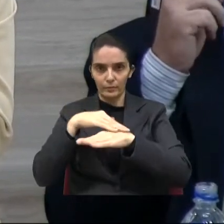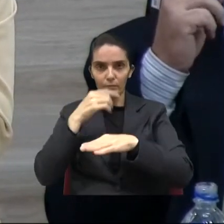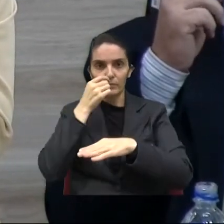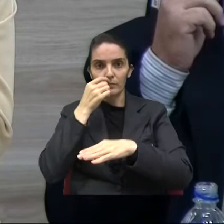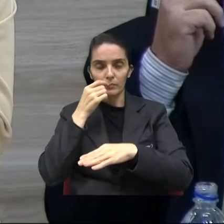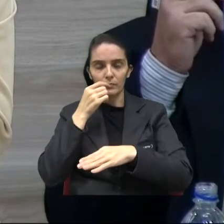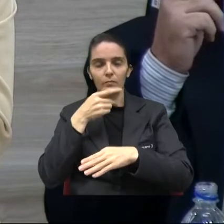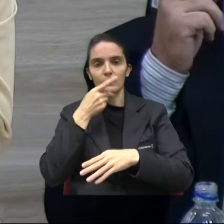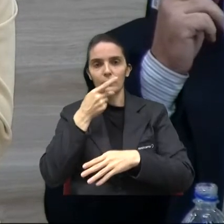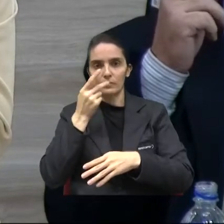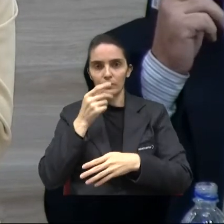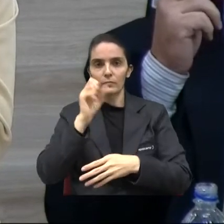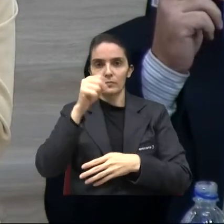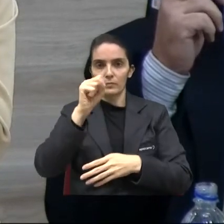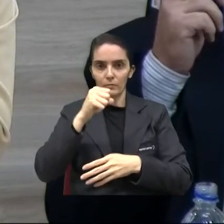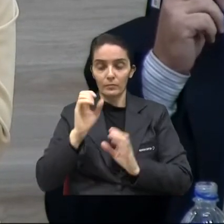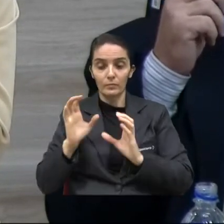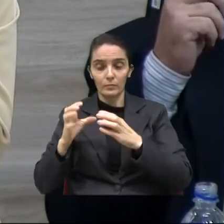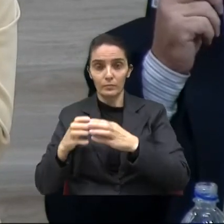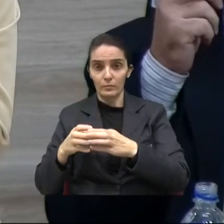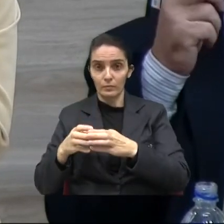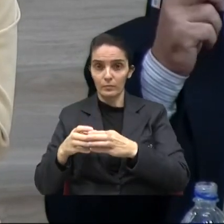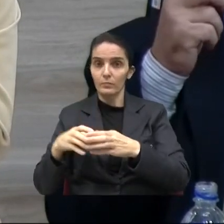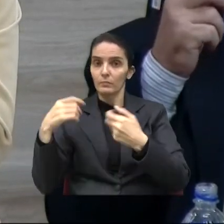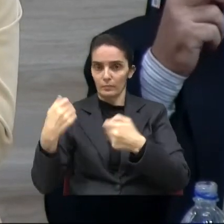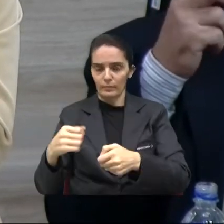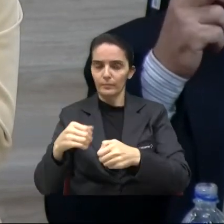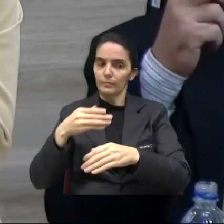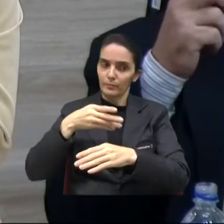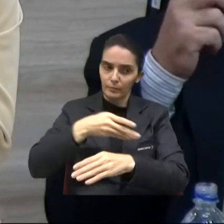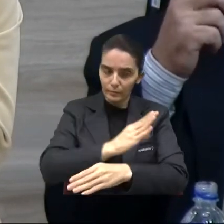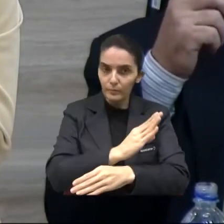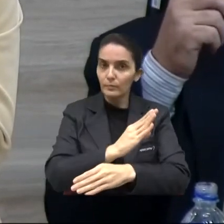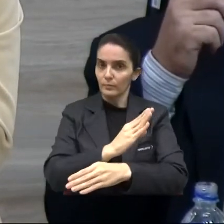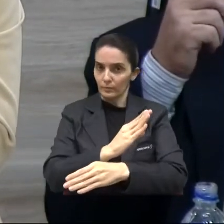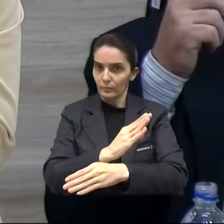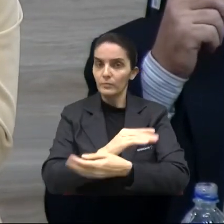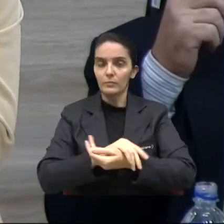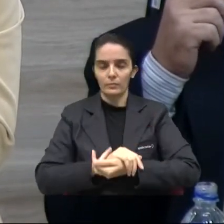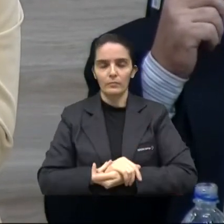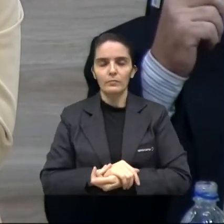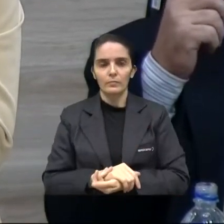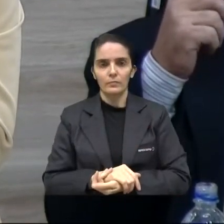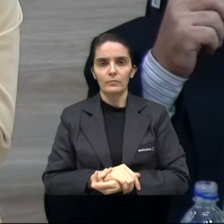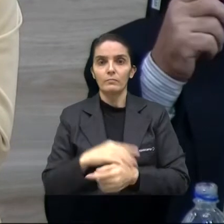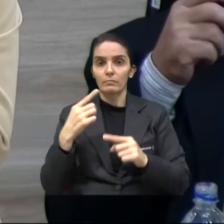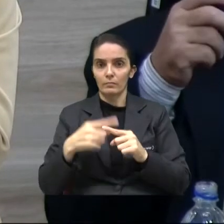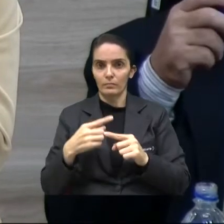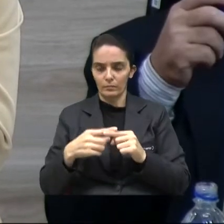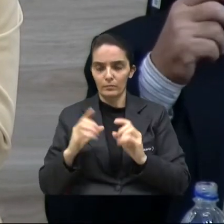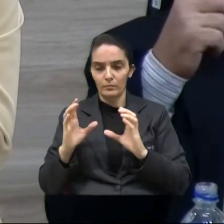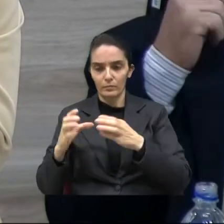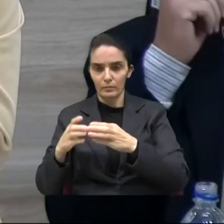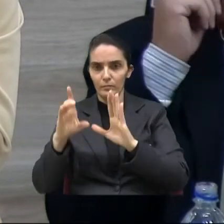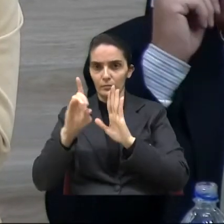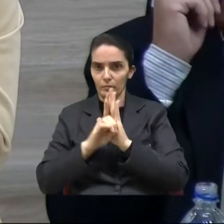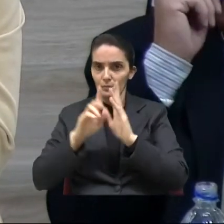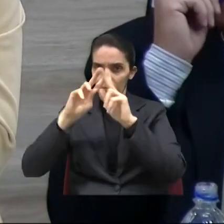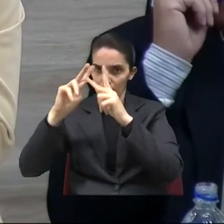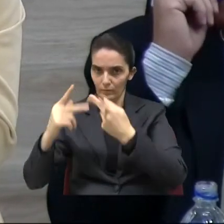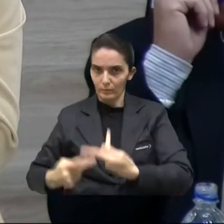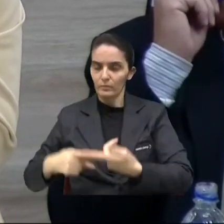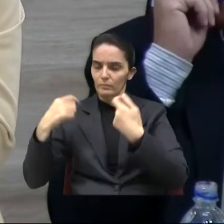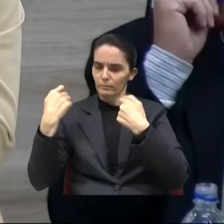realmente a comissão não poderia ficar omissa em participar, porque cabe a nós, sim, a